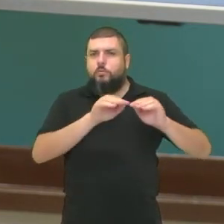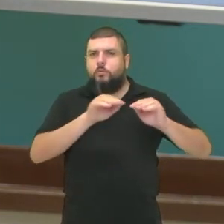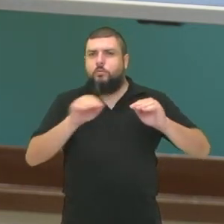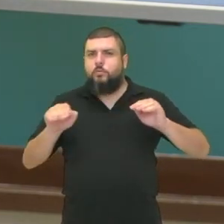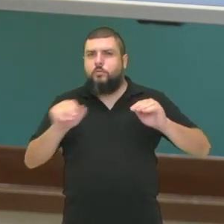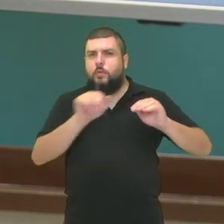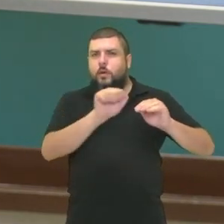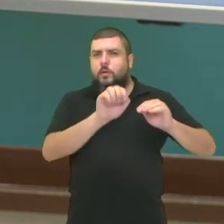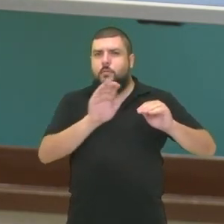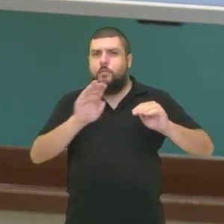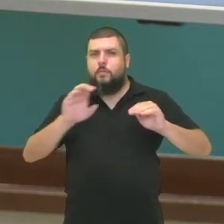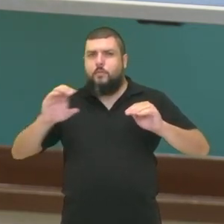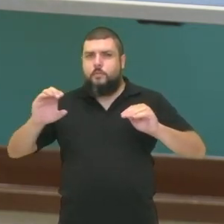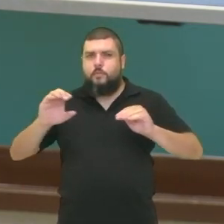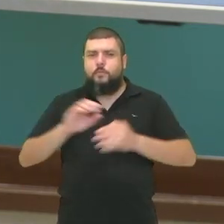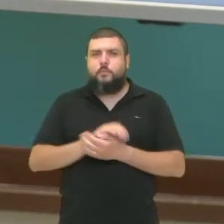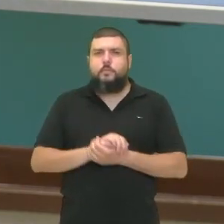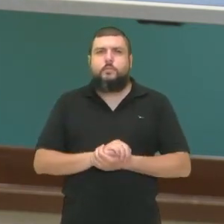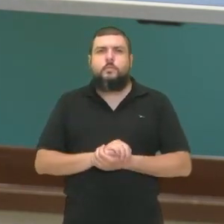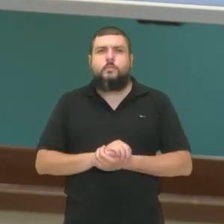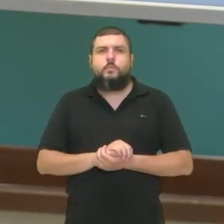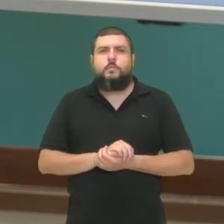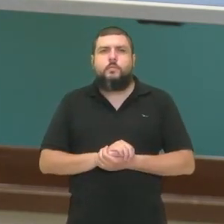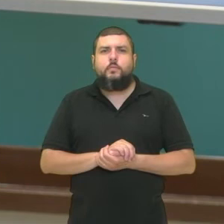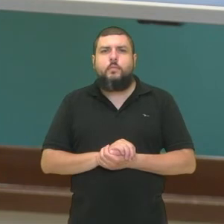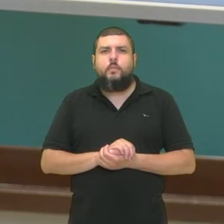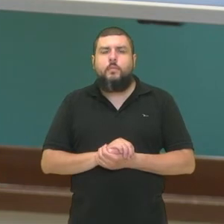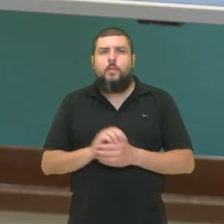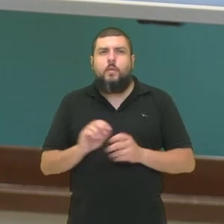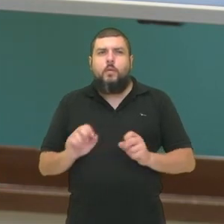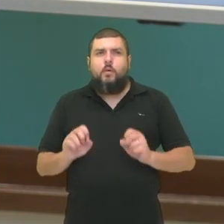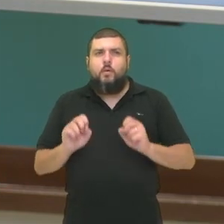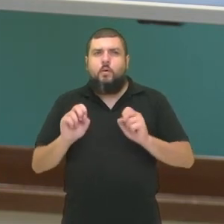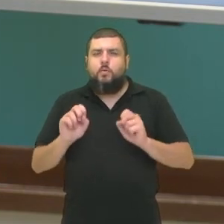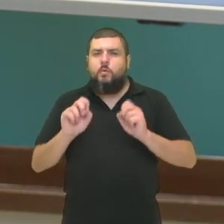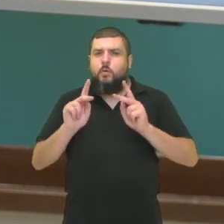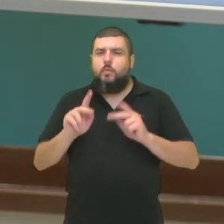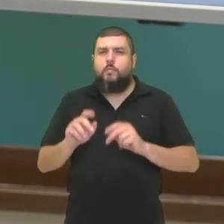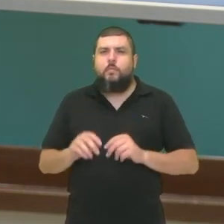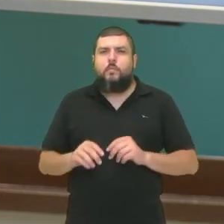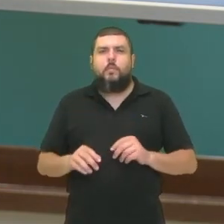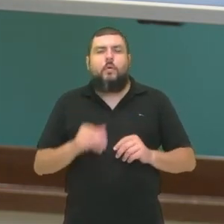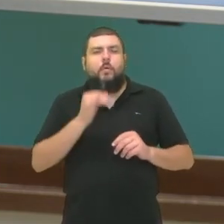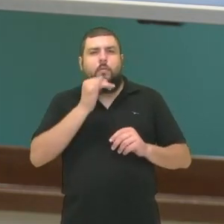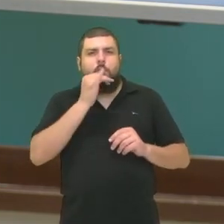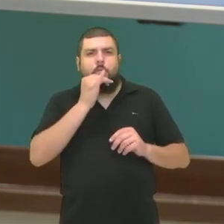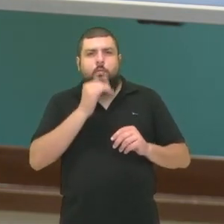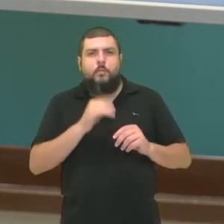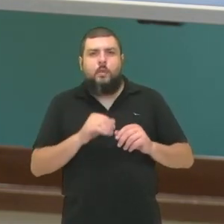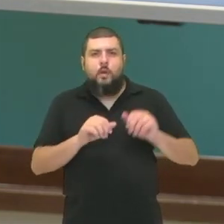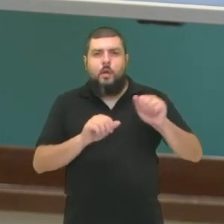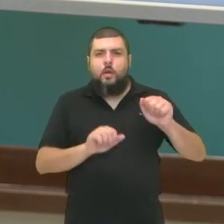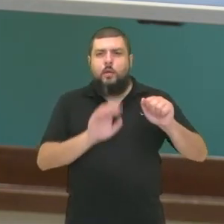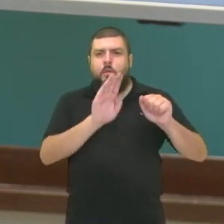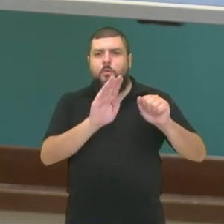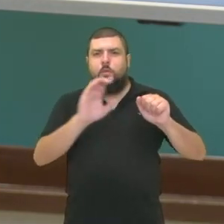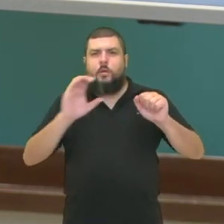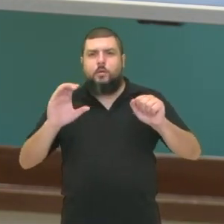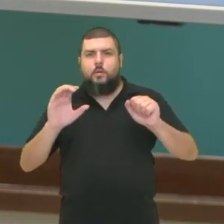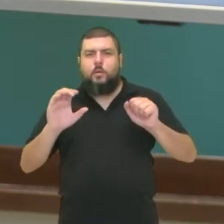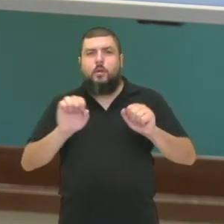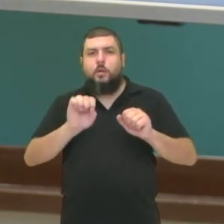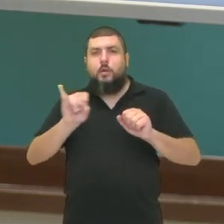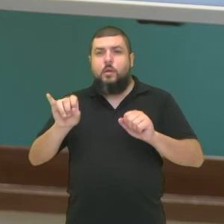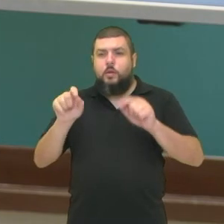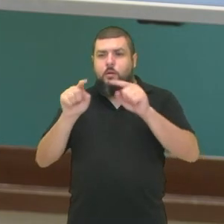pontos. Dadas as coordenadas de três pontos que são não colineares, é possível calcular